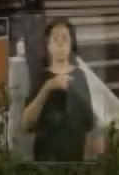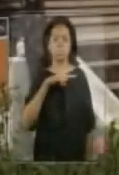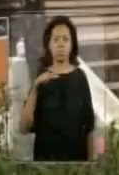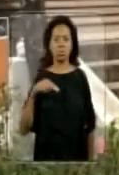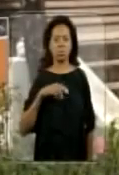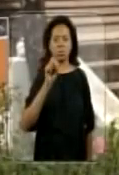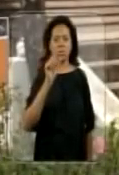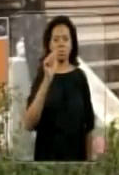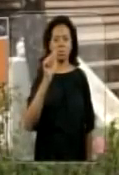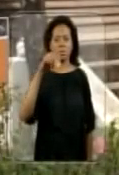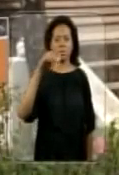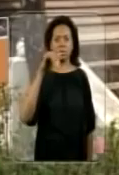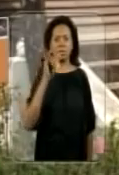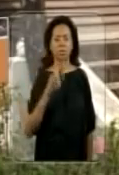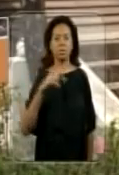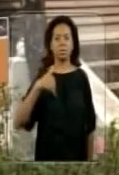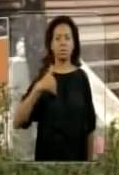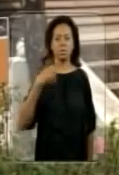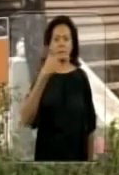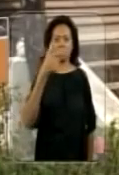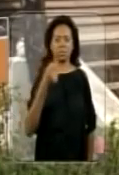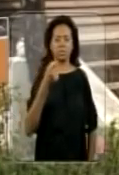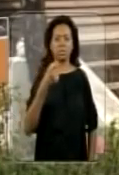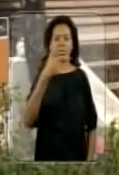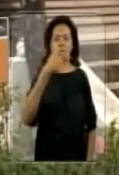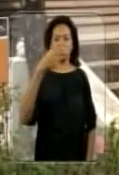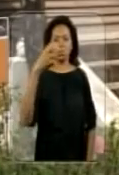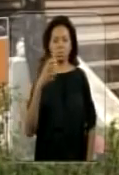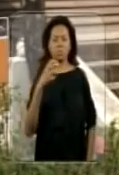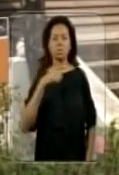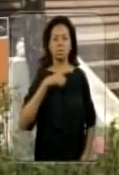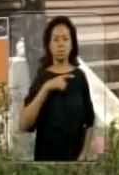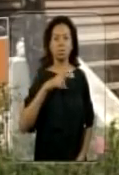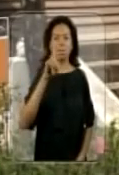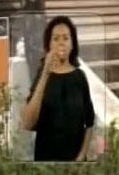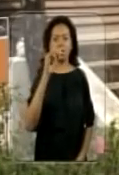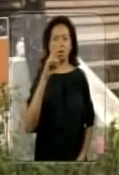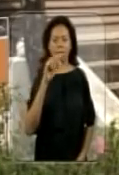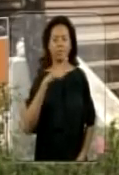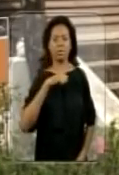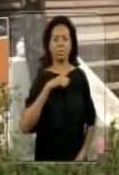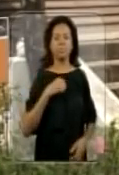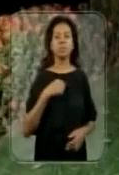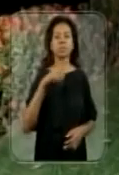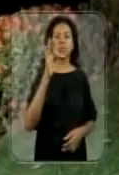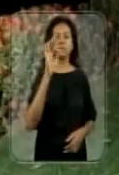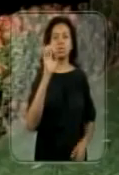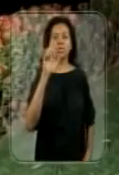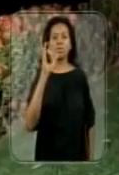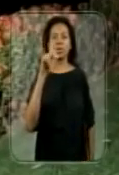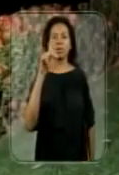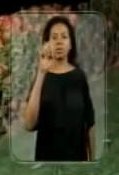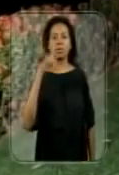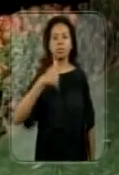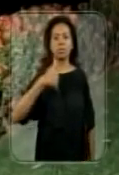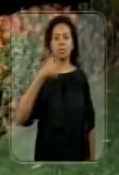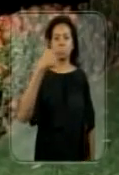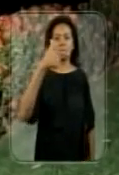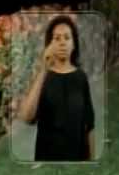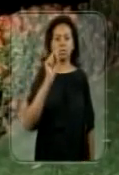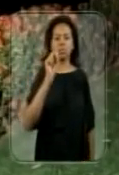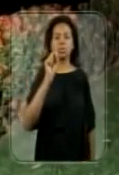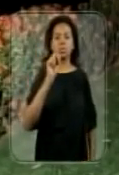Bem, meu nome é Samir e desde os 20 anos de idade, em 2005, eu vivo com HIV. Eu sou Felipe, tenho 28